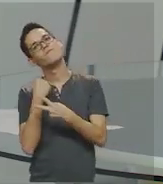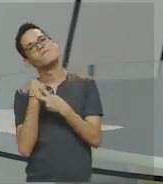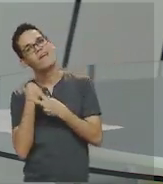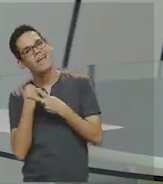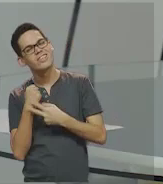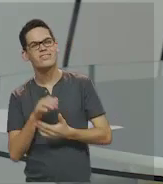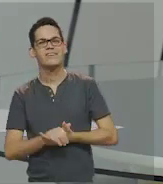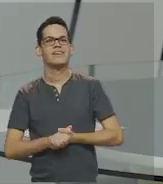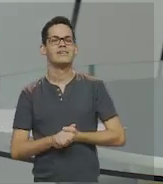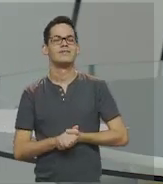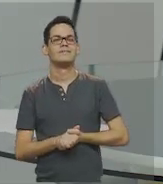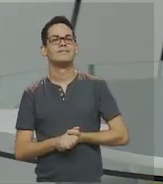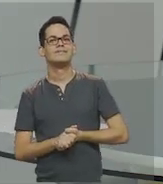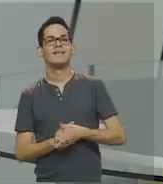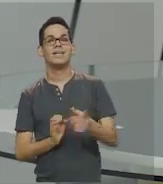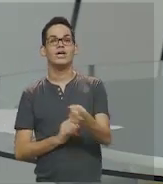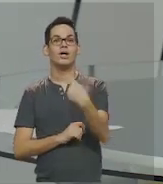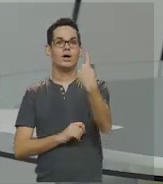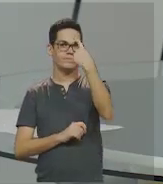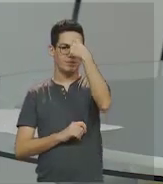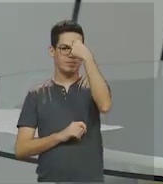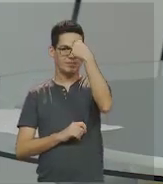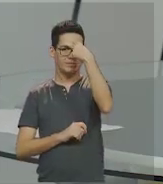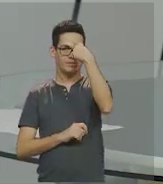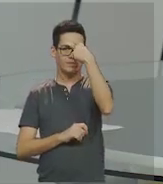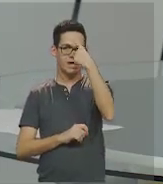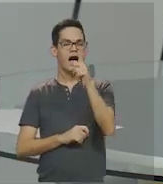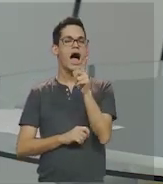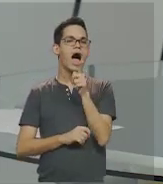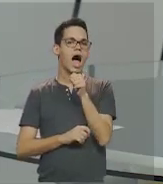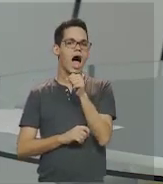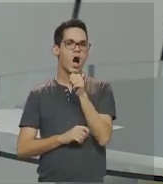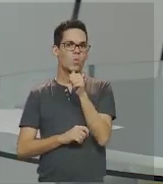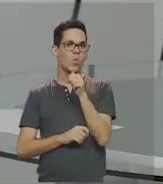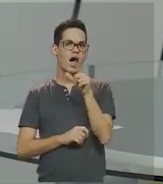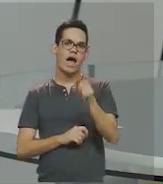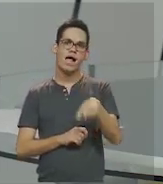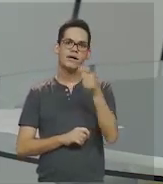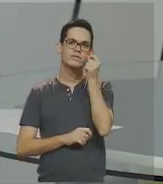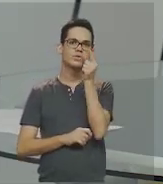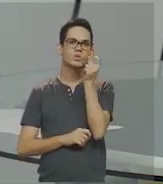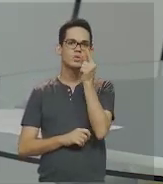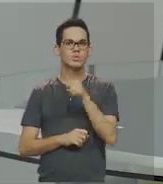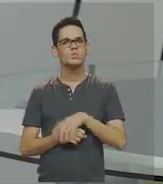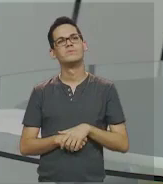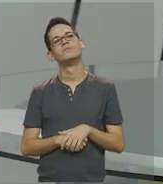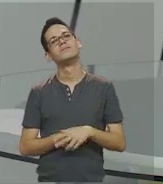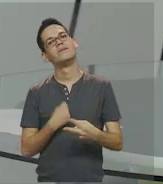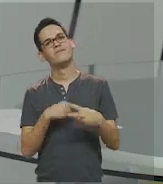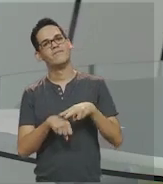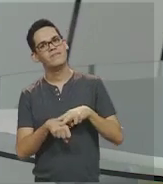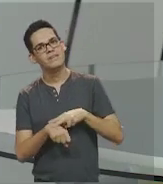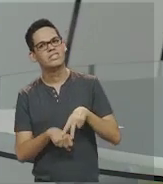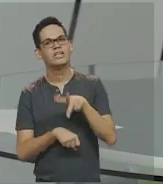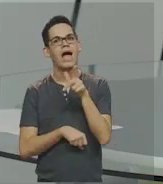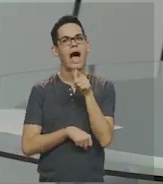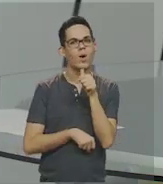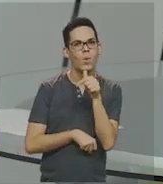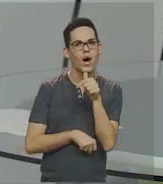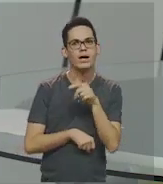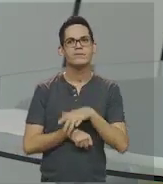nós temos na nossa mente o simbolismo da água ser azul. Então a gente fala que é um